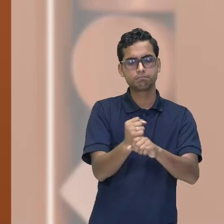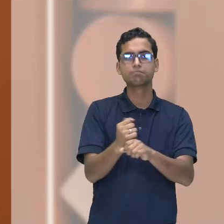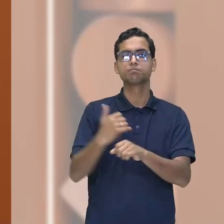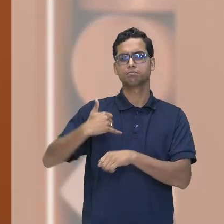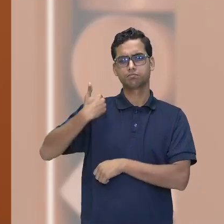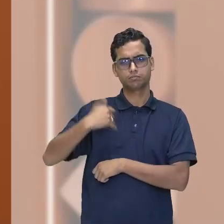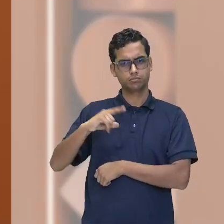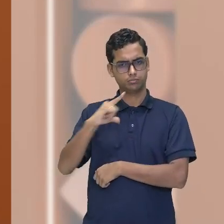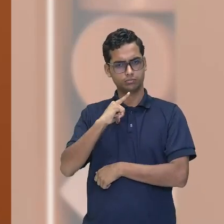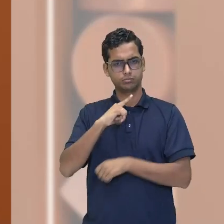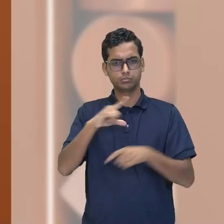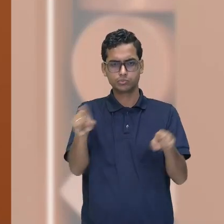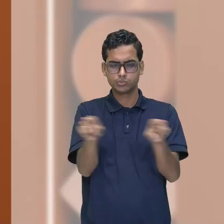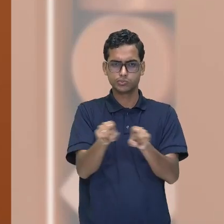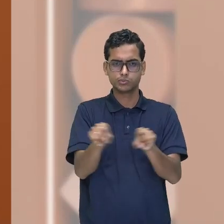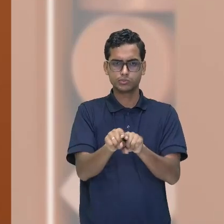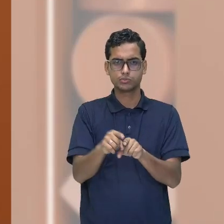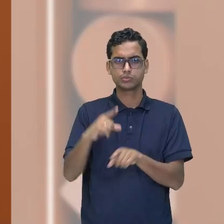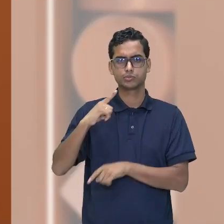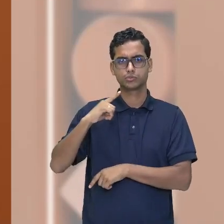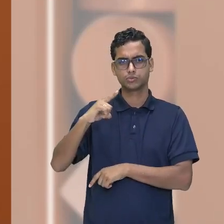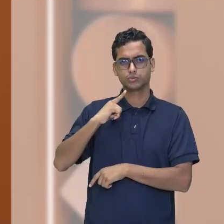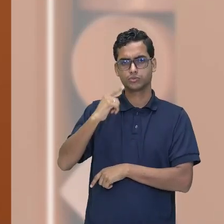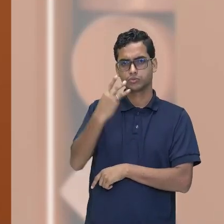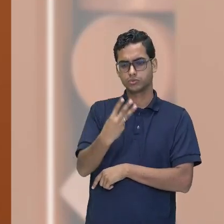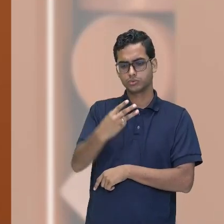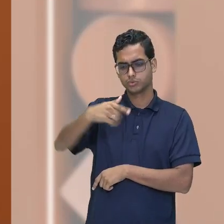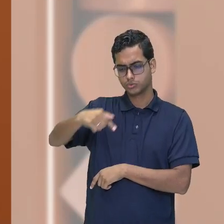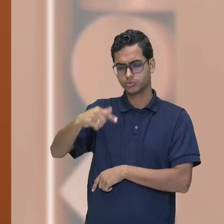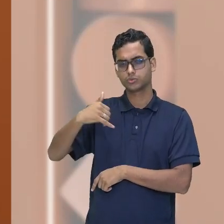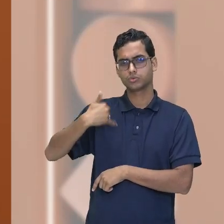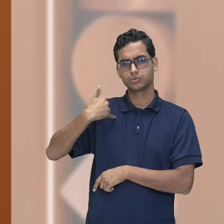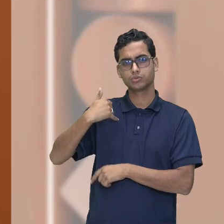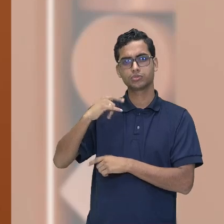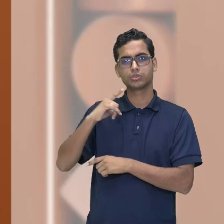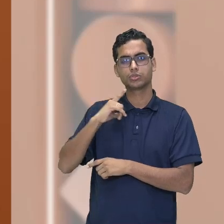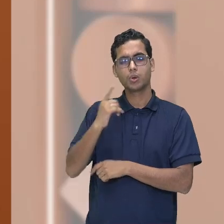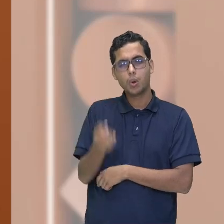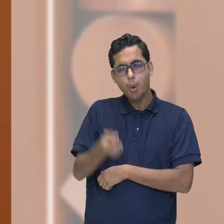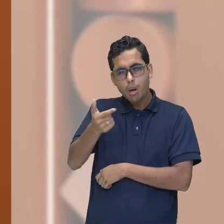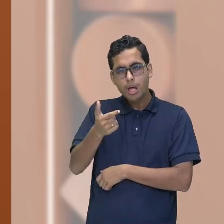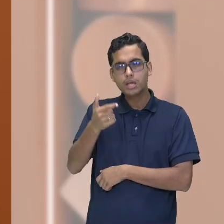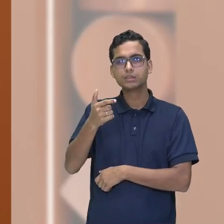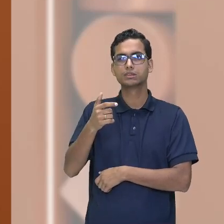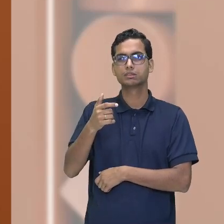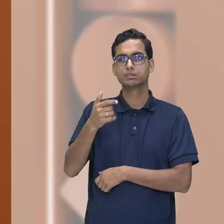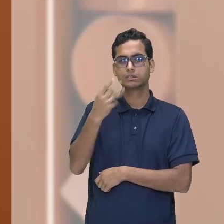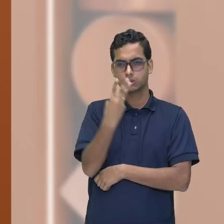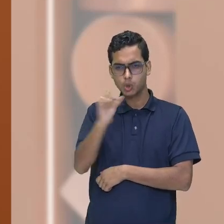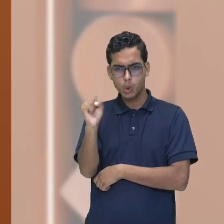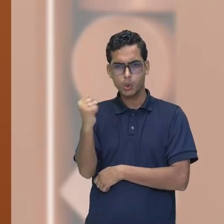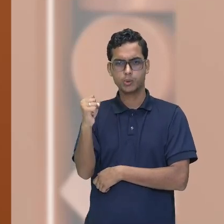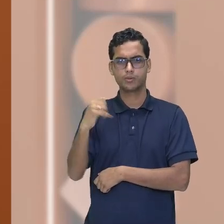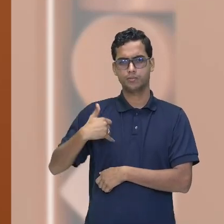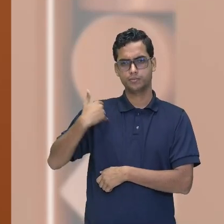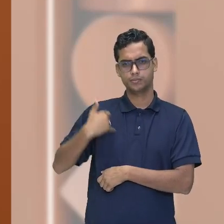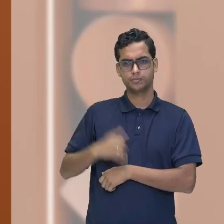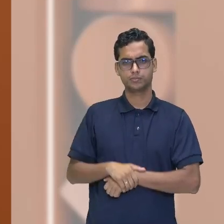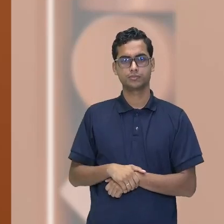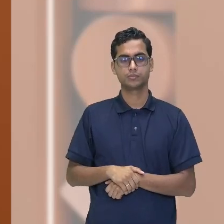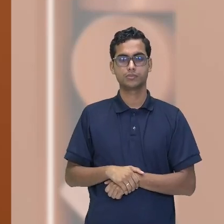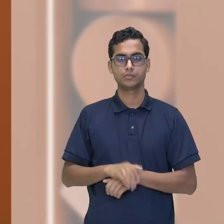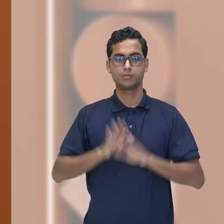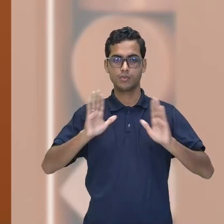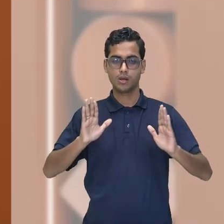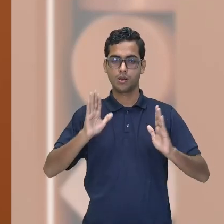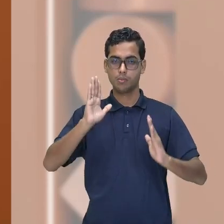anos, prestes a fazer 38. Sei, por conta do calendário. Mas, no meu tempo